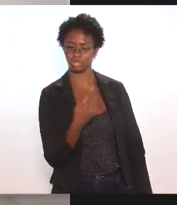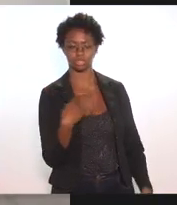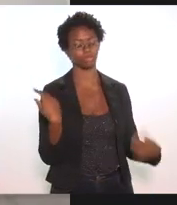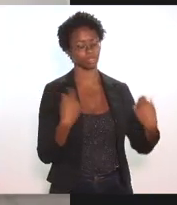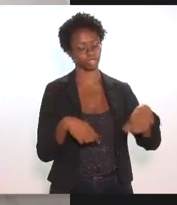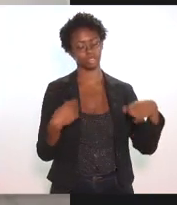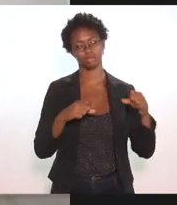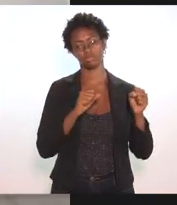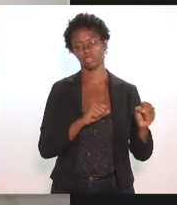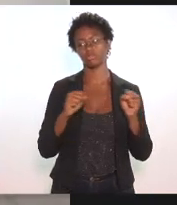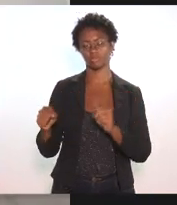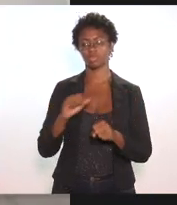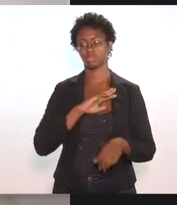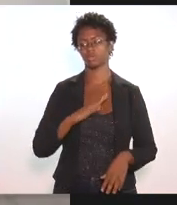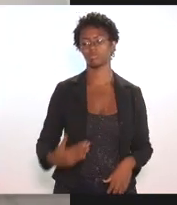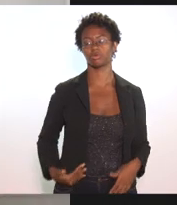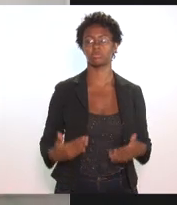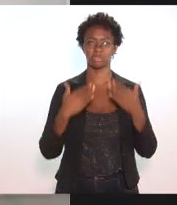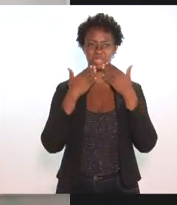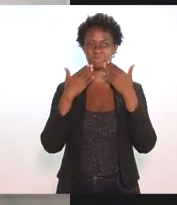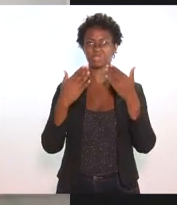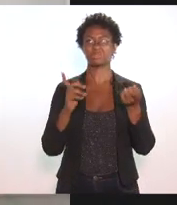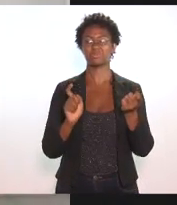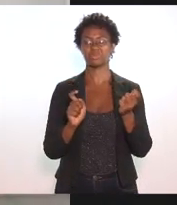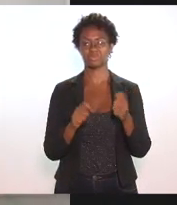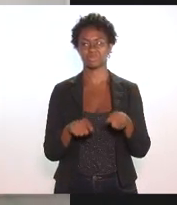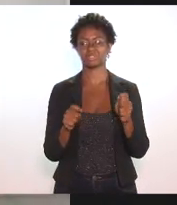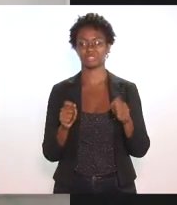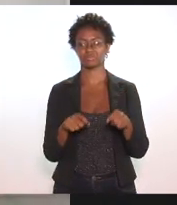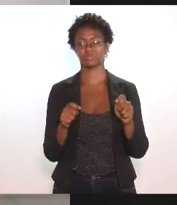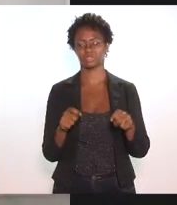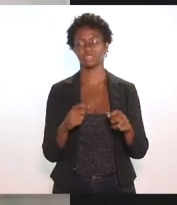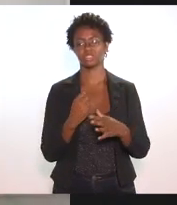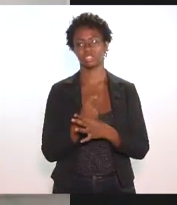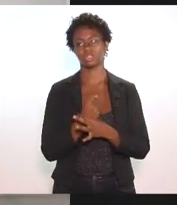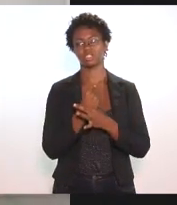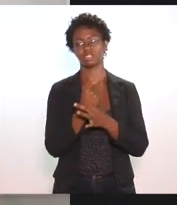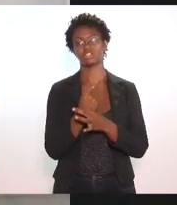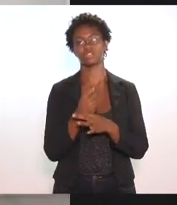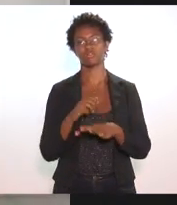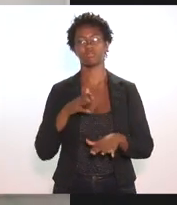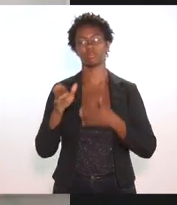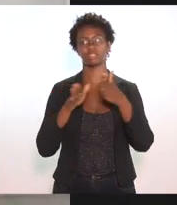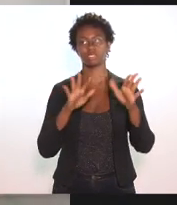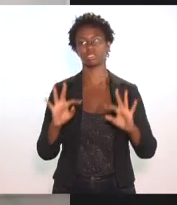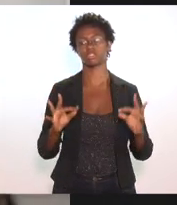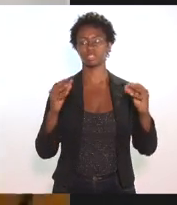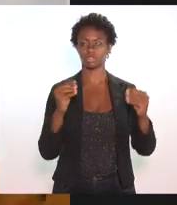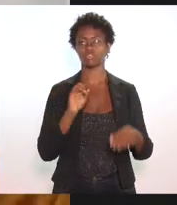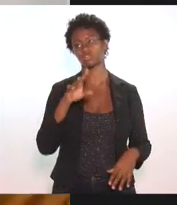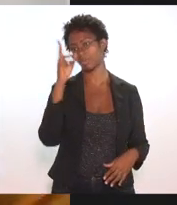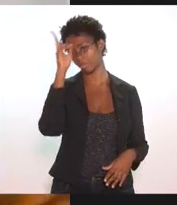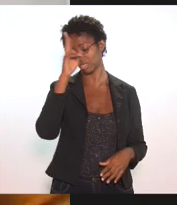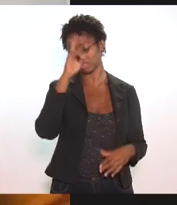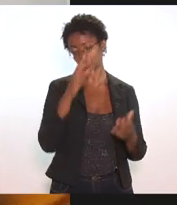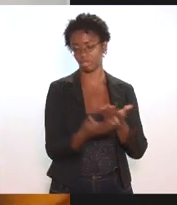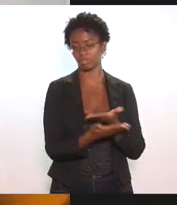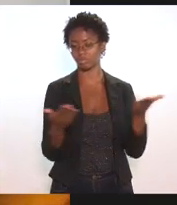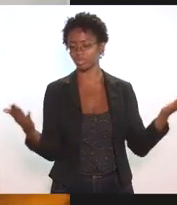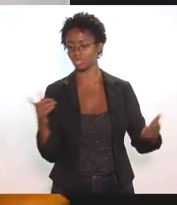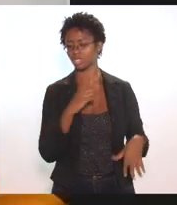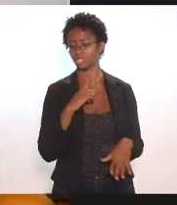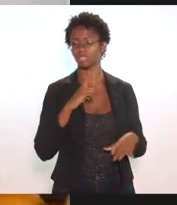Renata, apresente a possibilidade de garantir o acesso a todos e a todas. Só para lembrar para vocês, nós temos